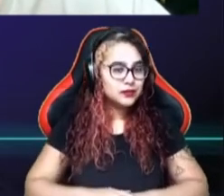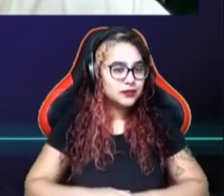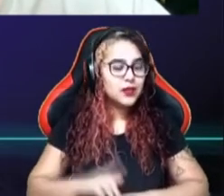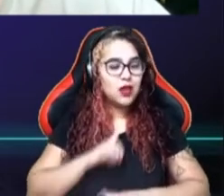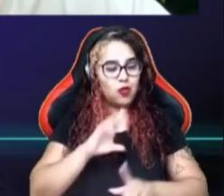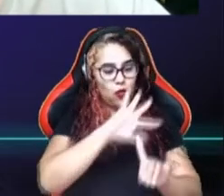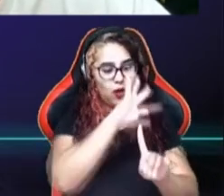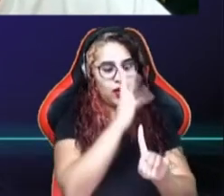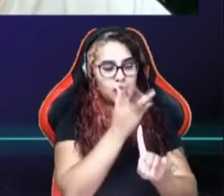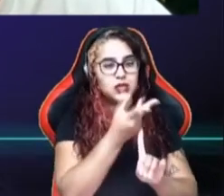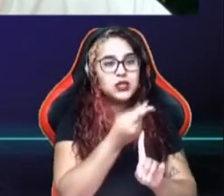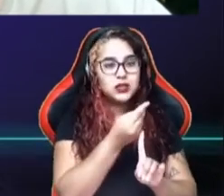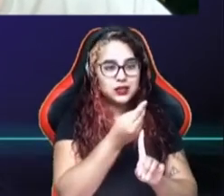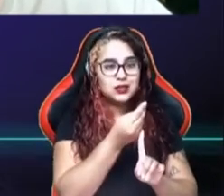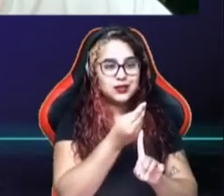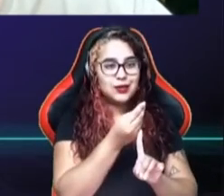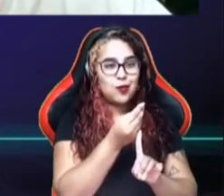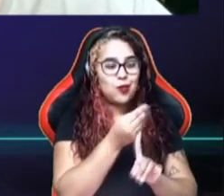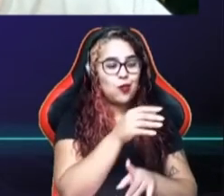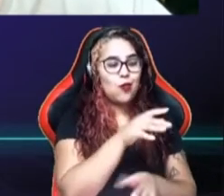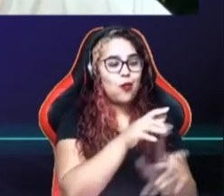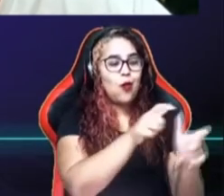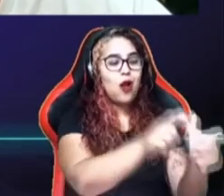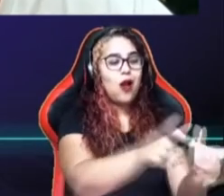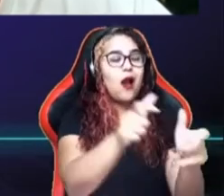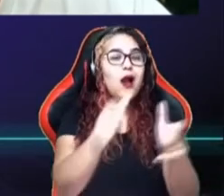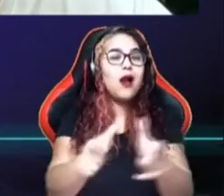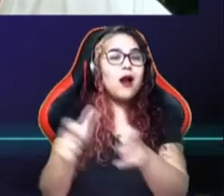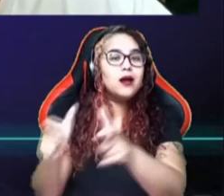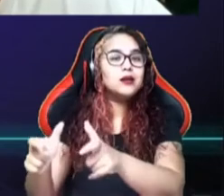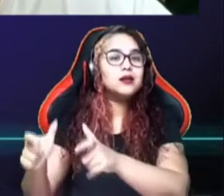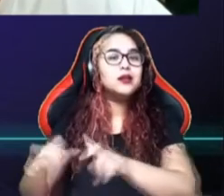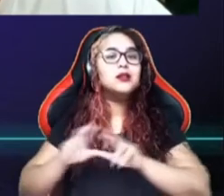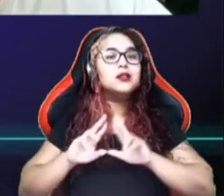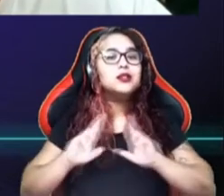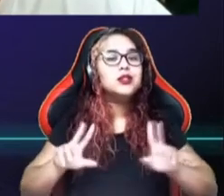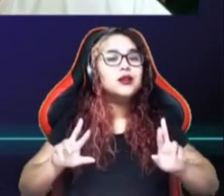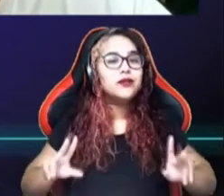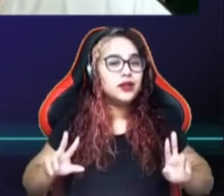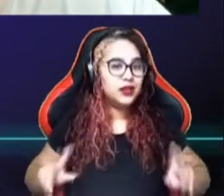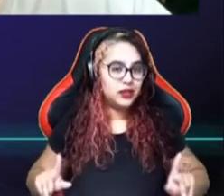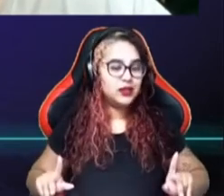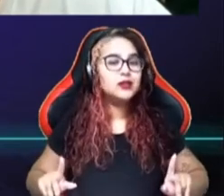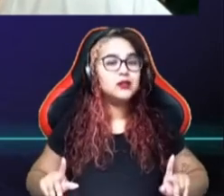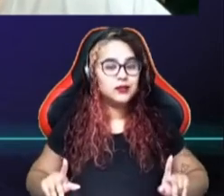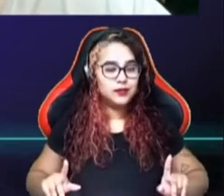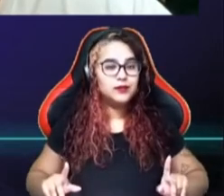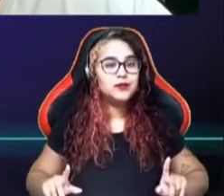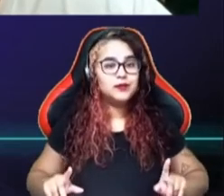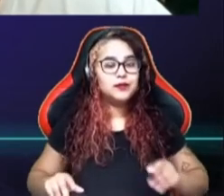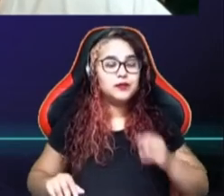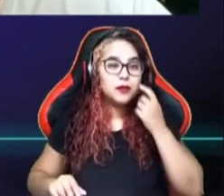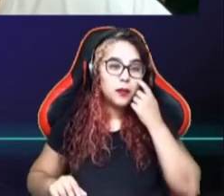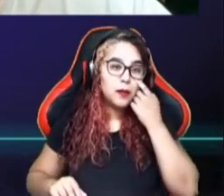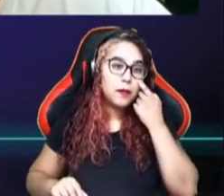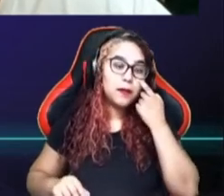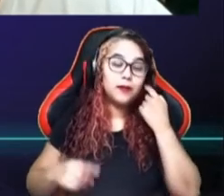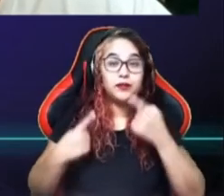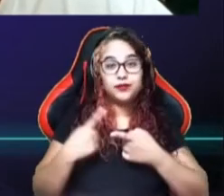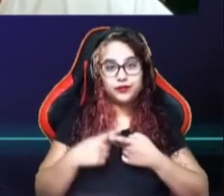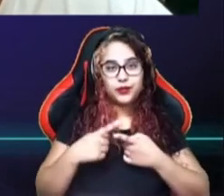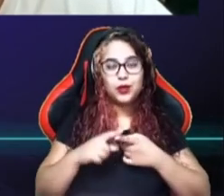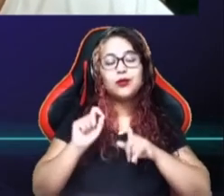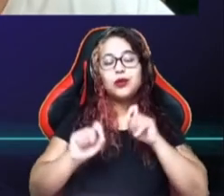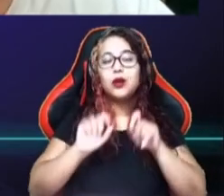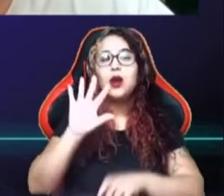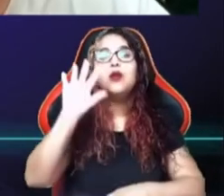para outros cenários. Então, quando você traz alguma coisa para o jogo, ele geralmente é uma versão